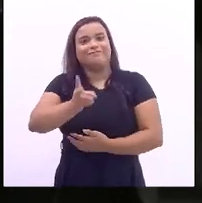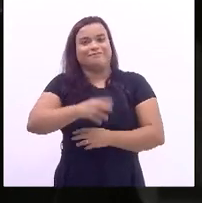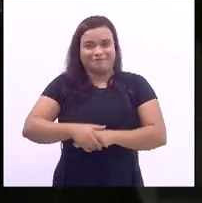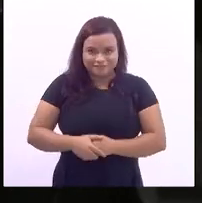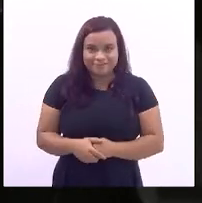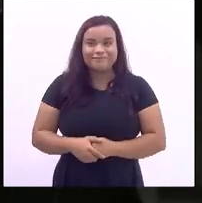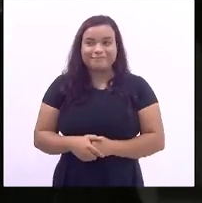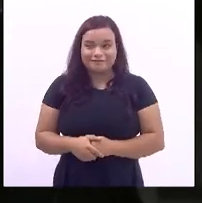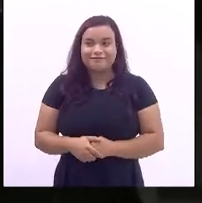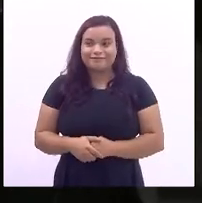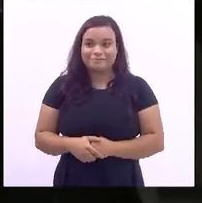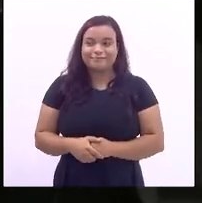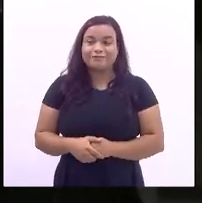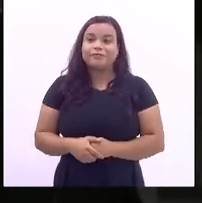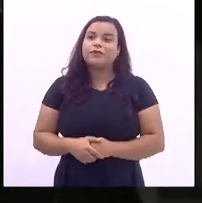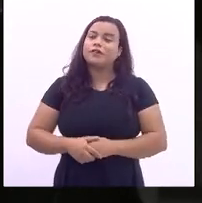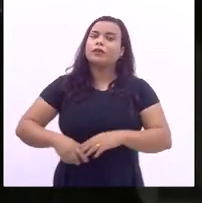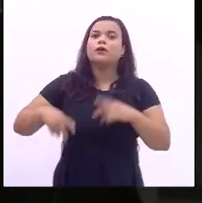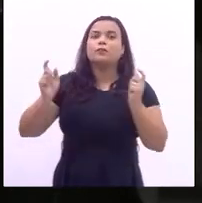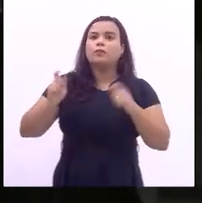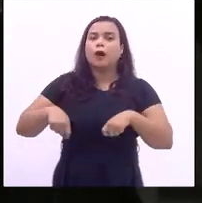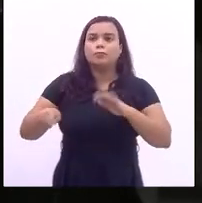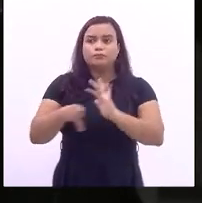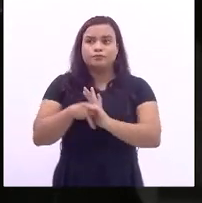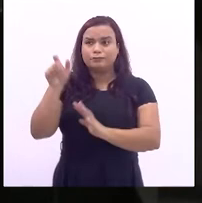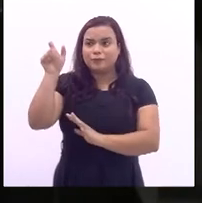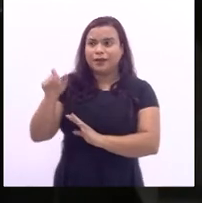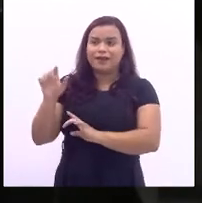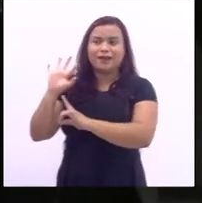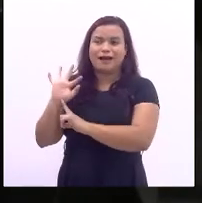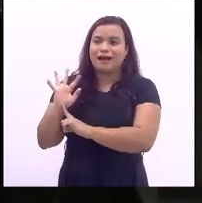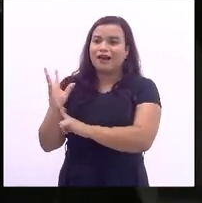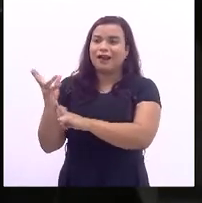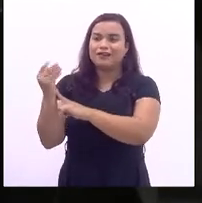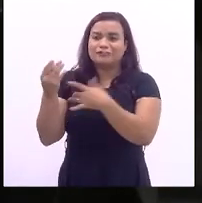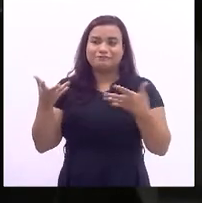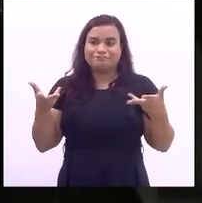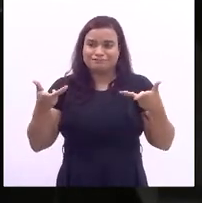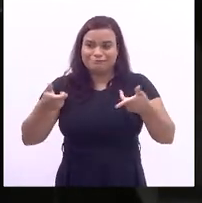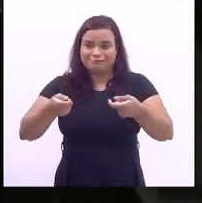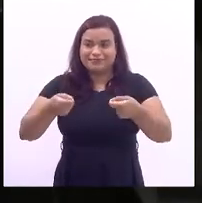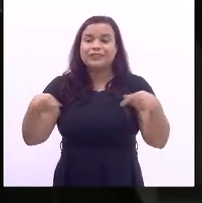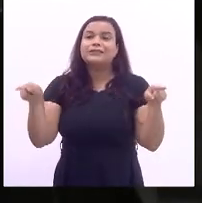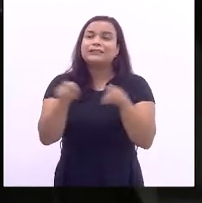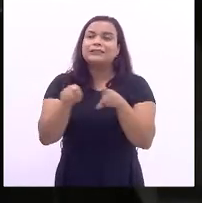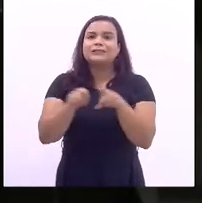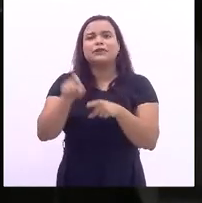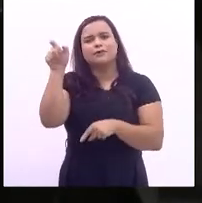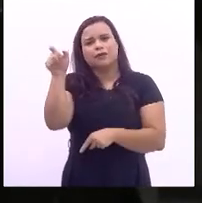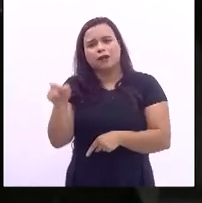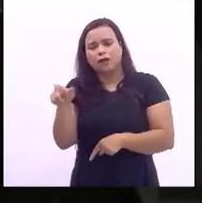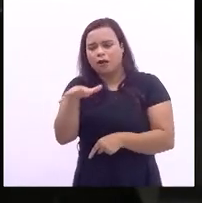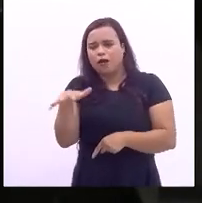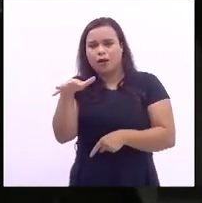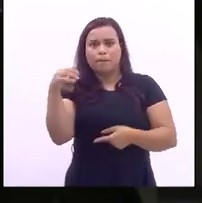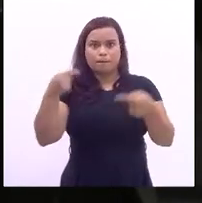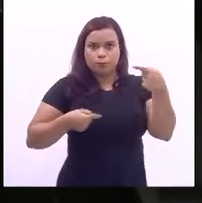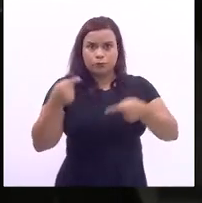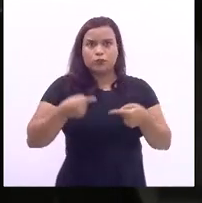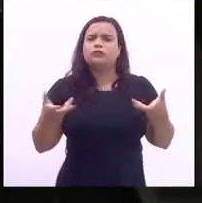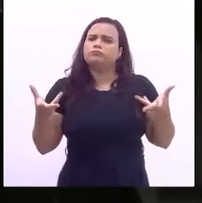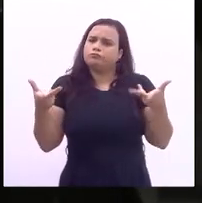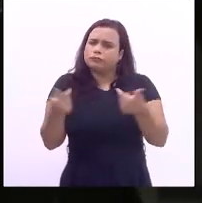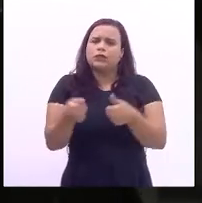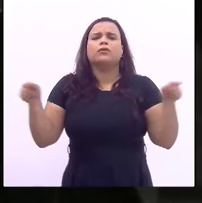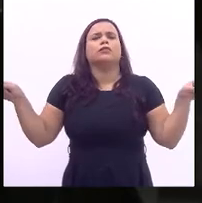seja pelo ser artístico EA seja pelo ser político que